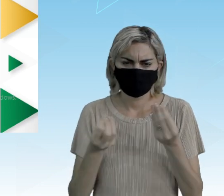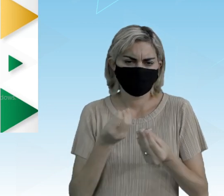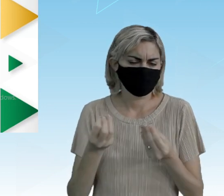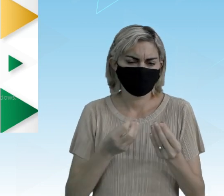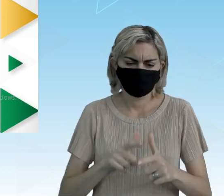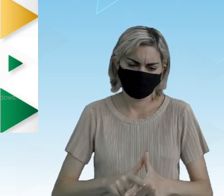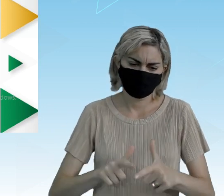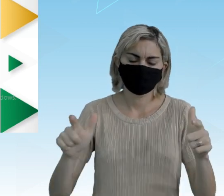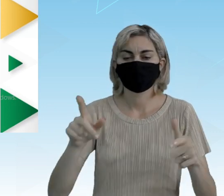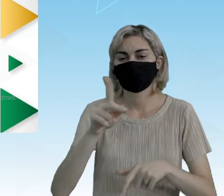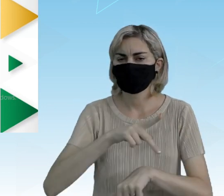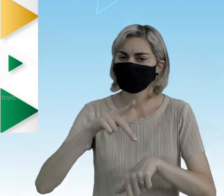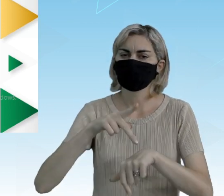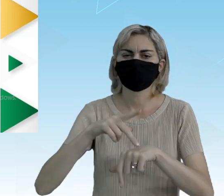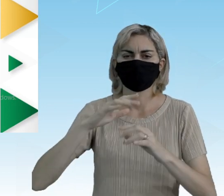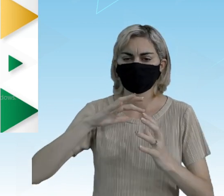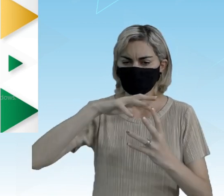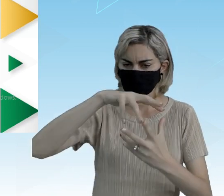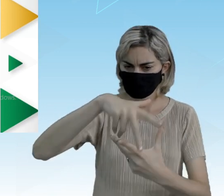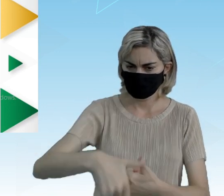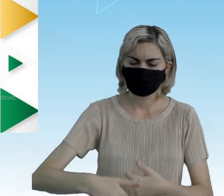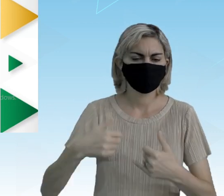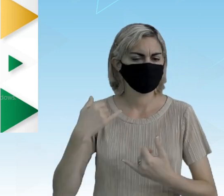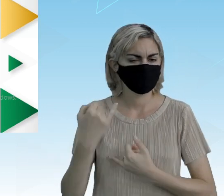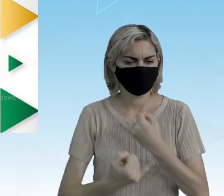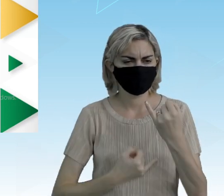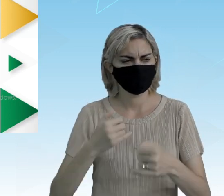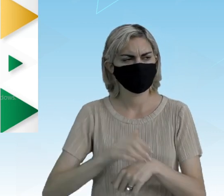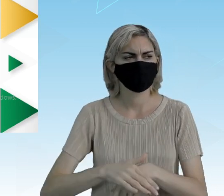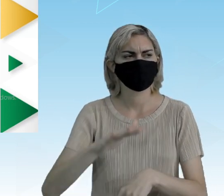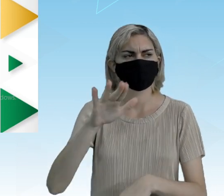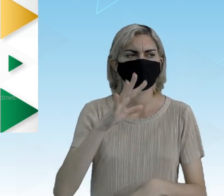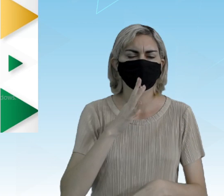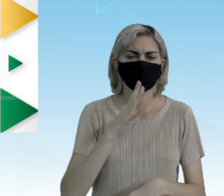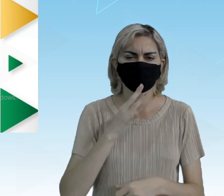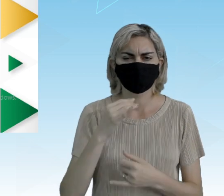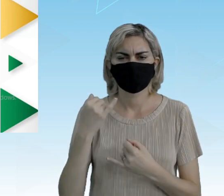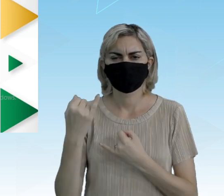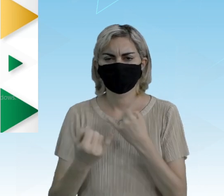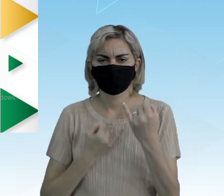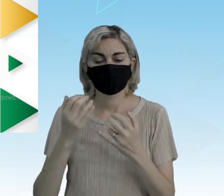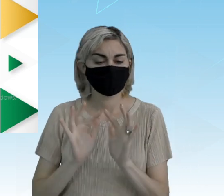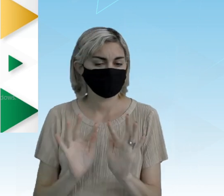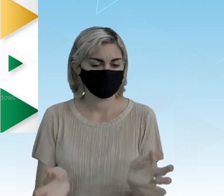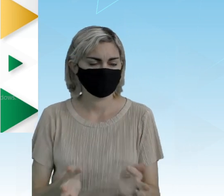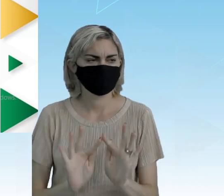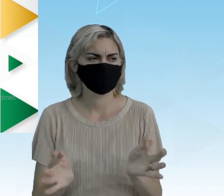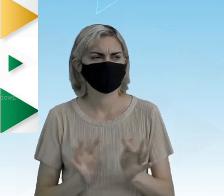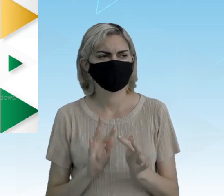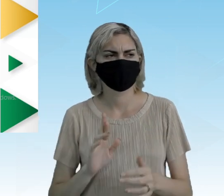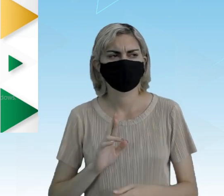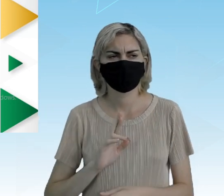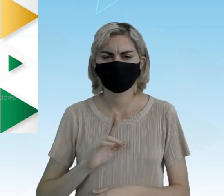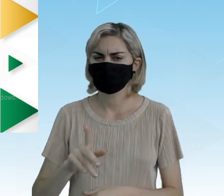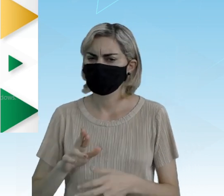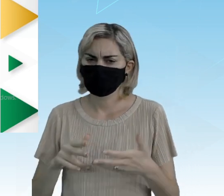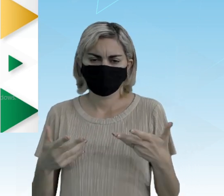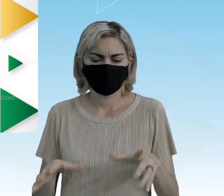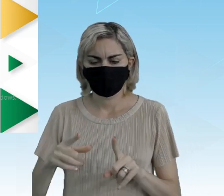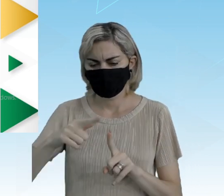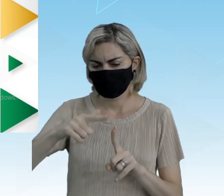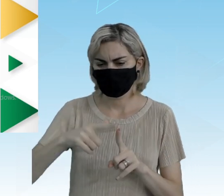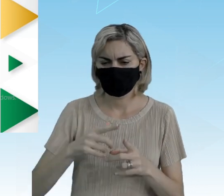Como a maioria dos países do mundo, as brincadeiras mais conhecidas das crianças são bastante simples e não requer nenhum tipo